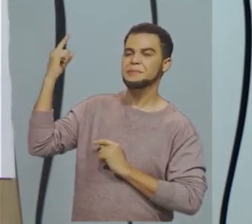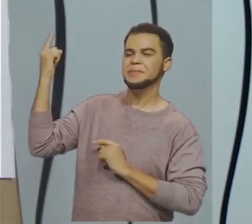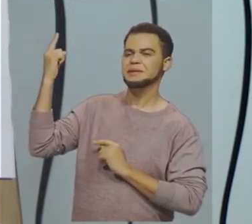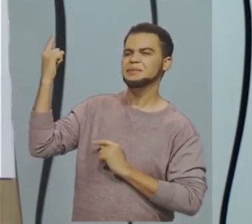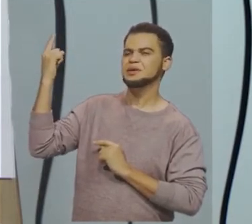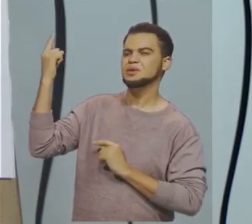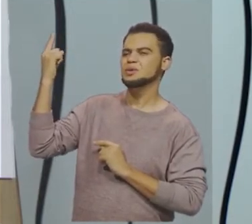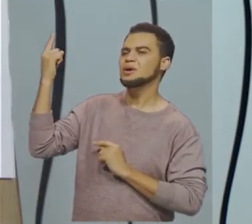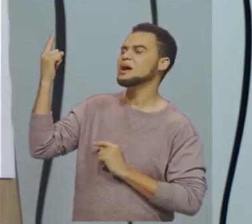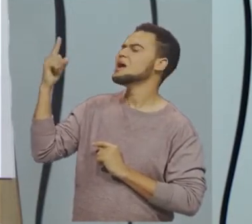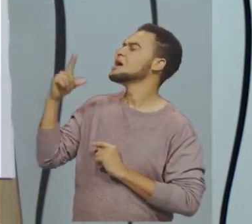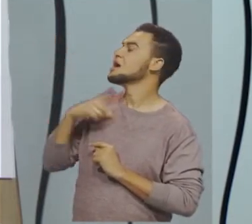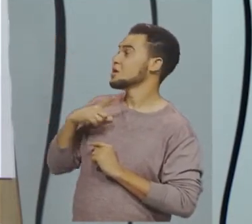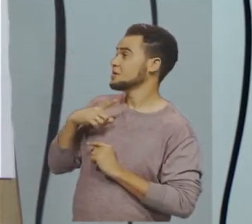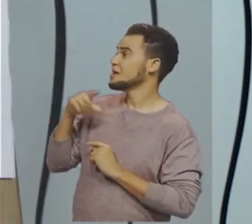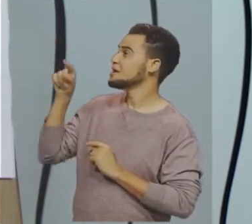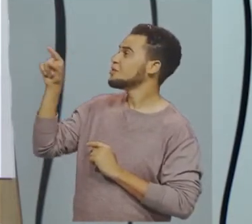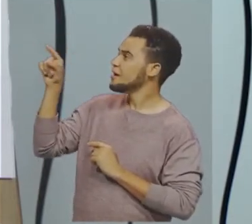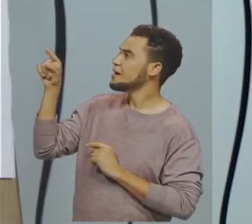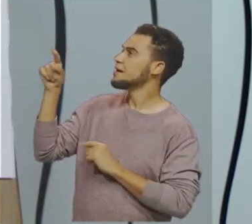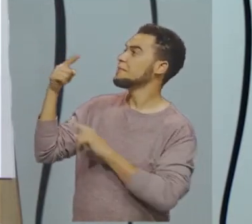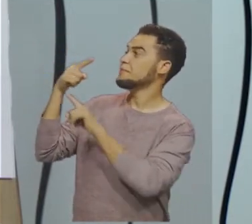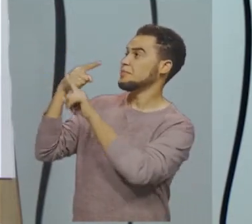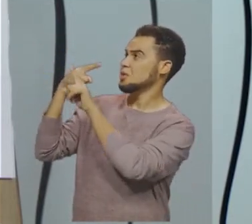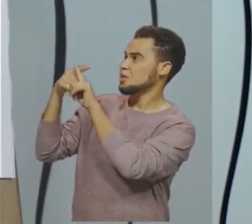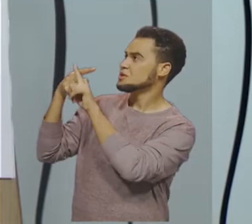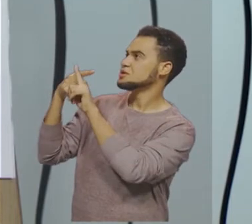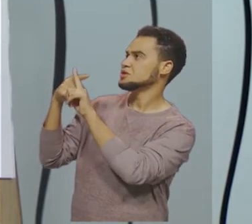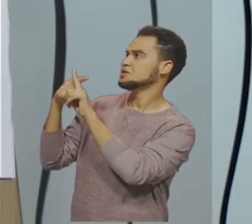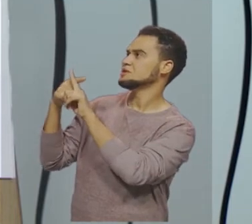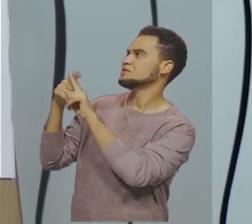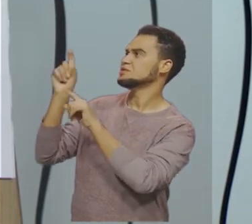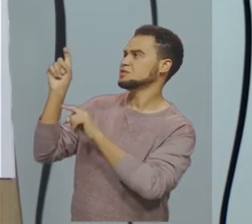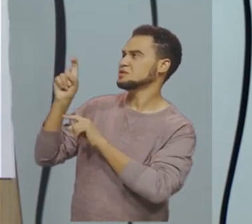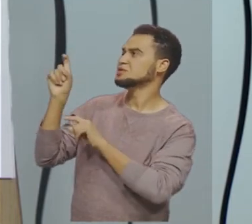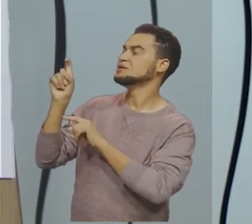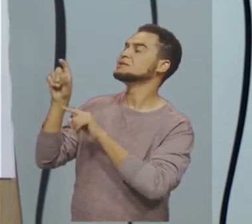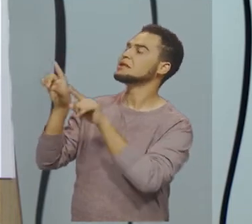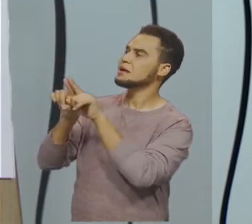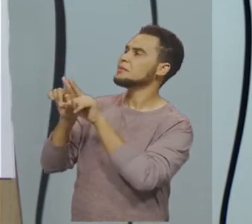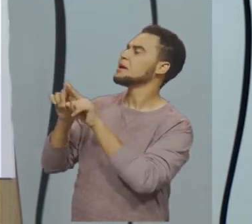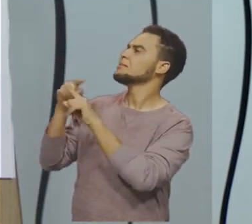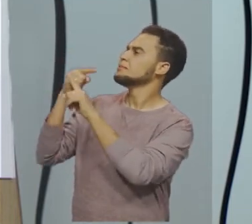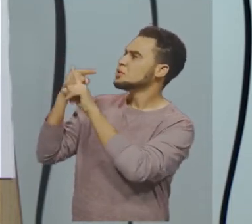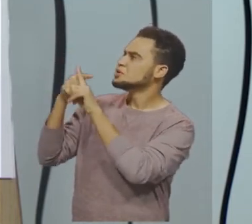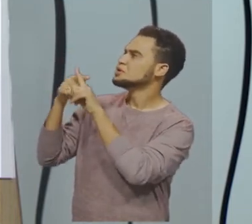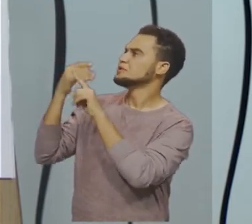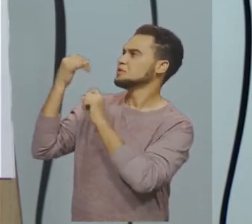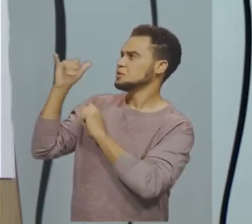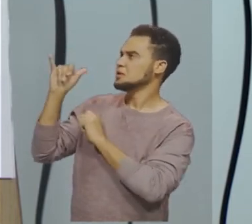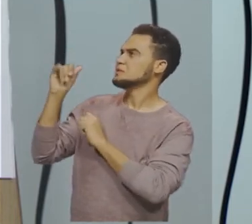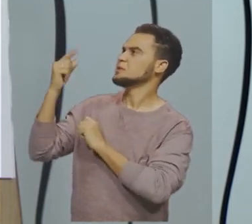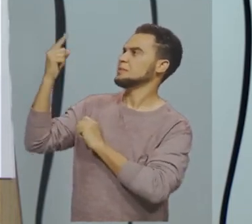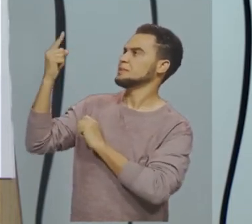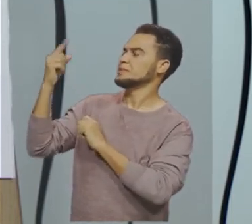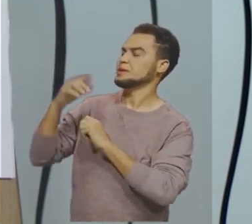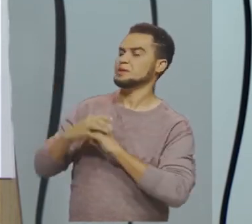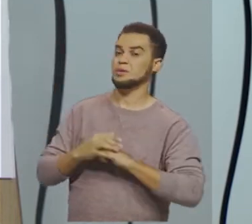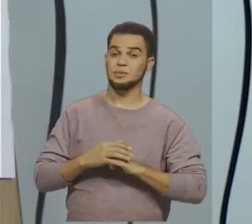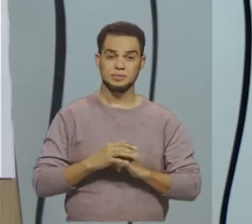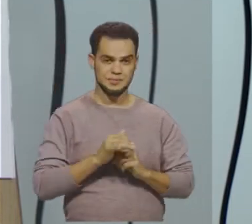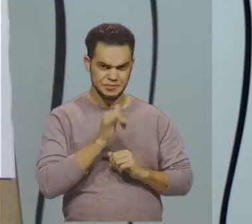eu tenho os valores positivos do x e os valores positivos do y. Por